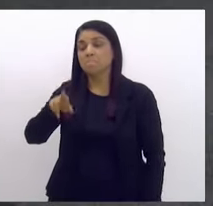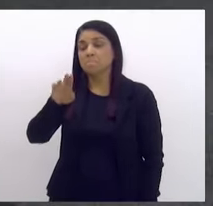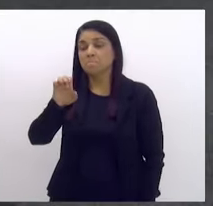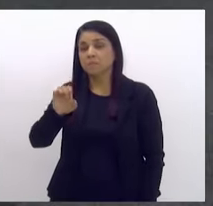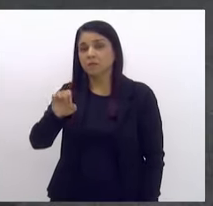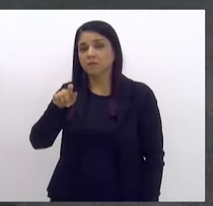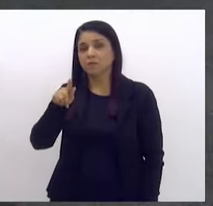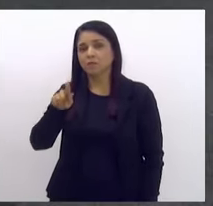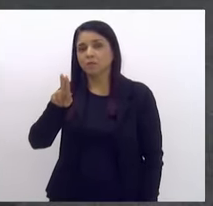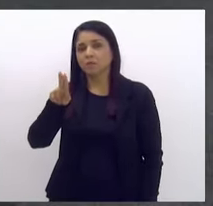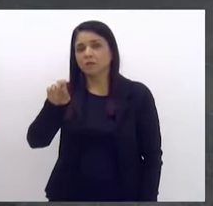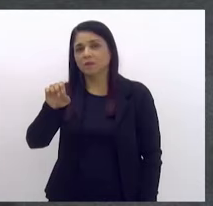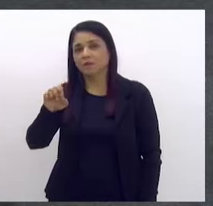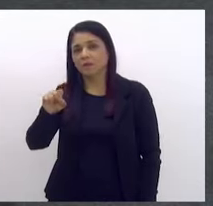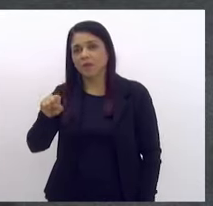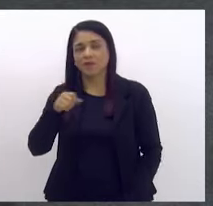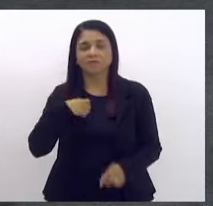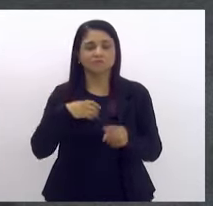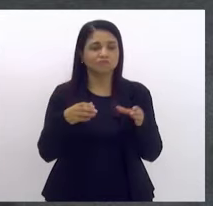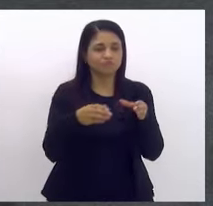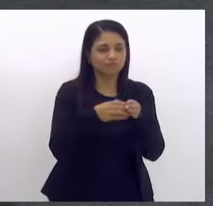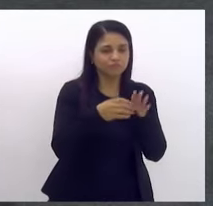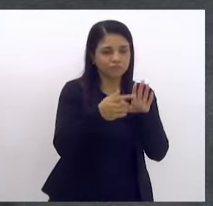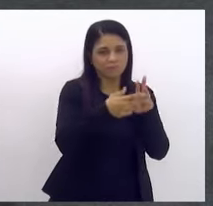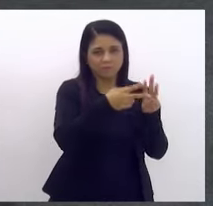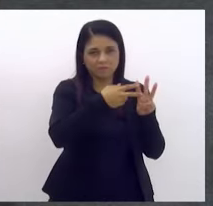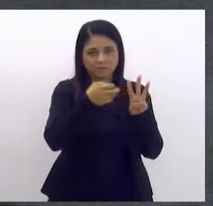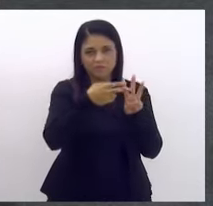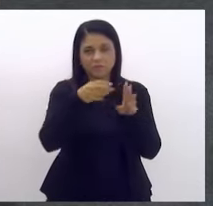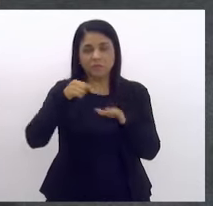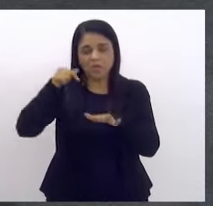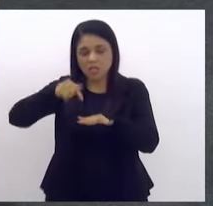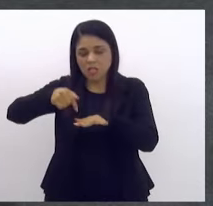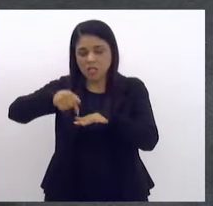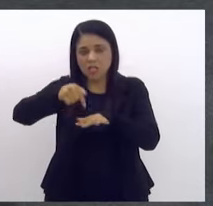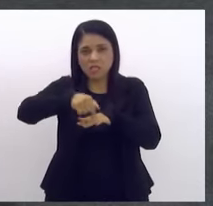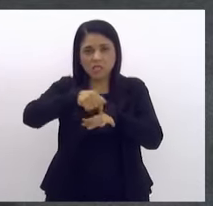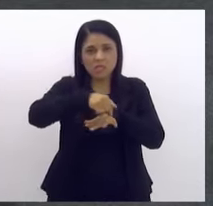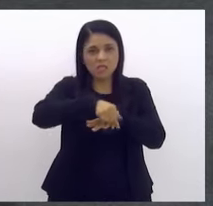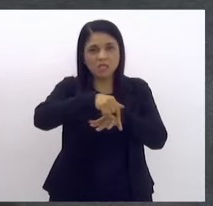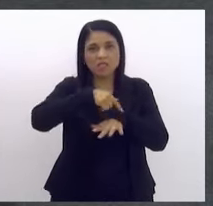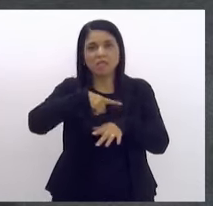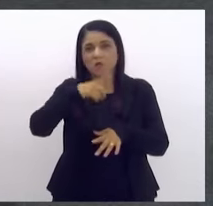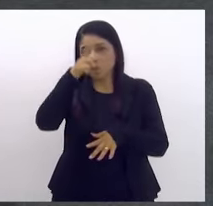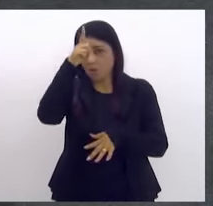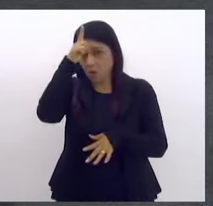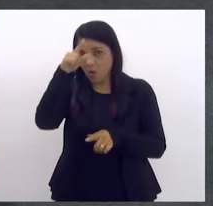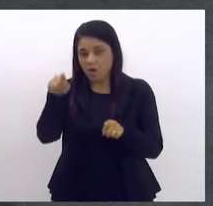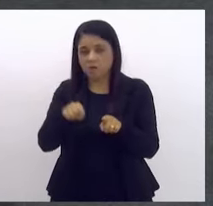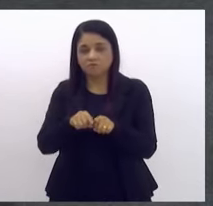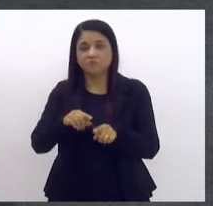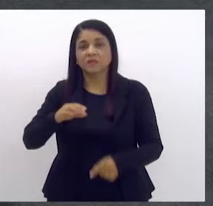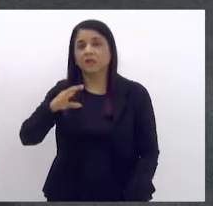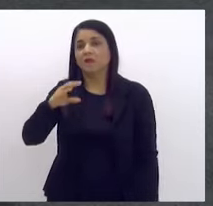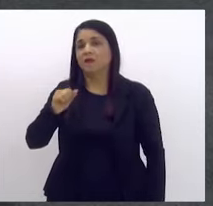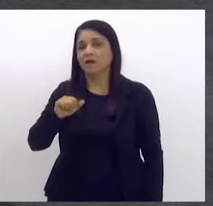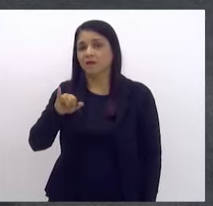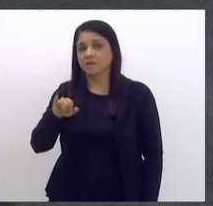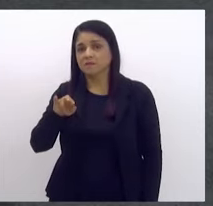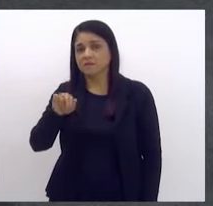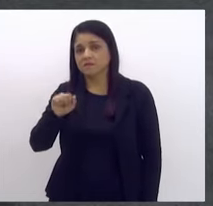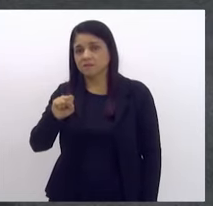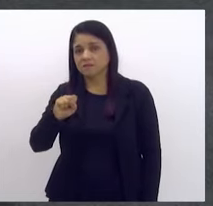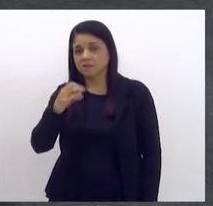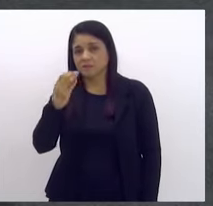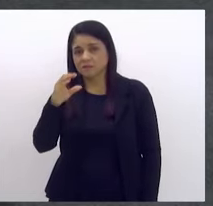das comunidades indígenas, quilombolas, caiçaras, que foram destruídas por uma lógica eurocêntrica,